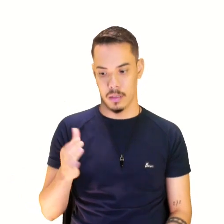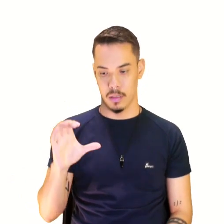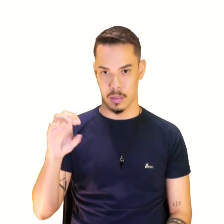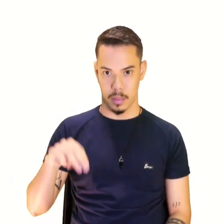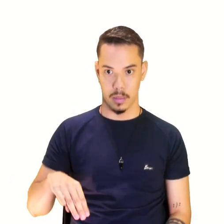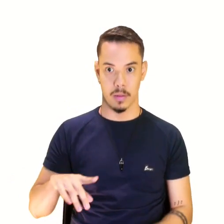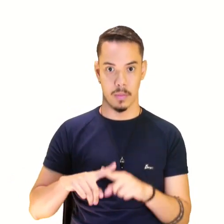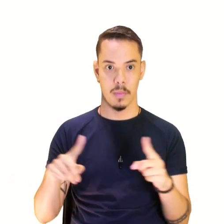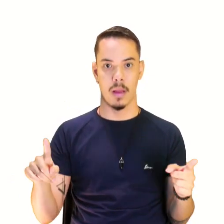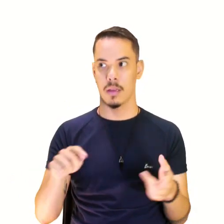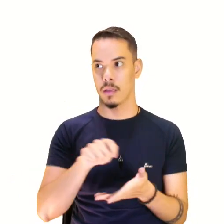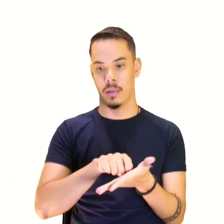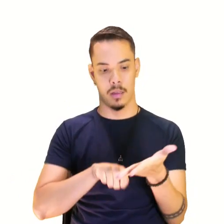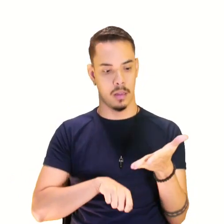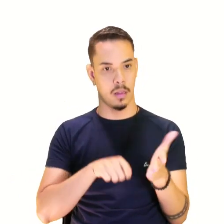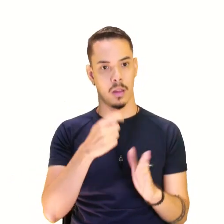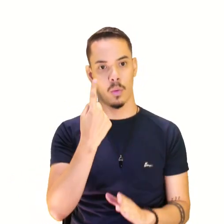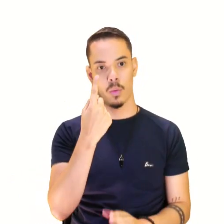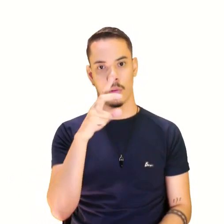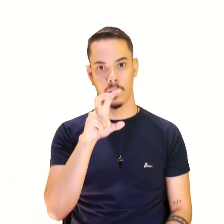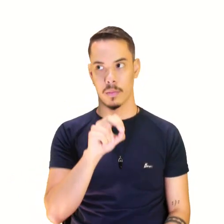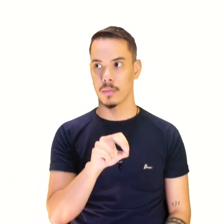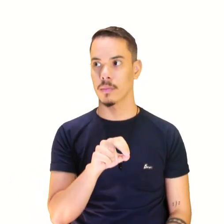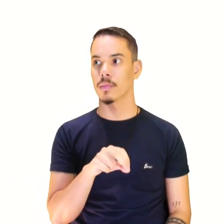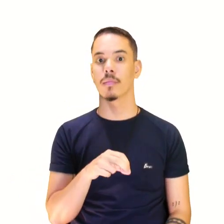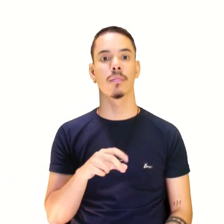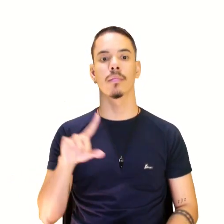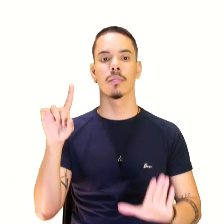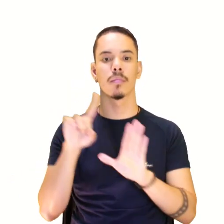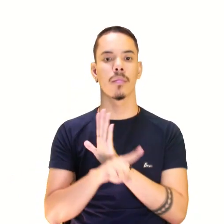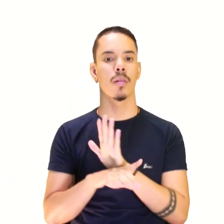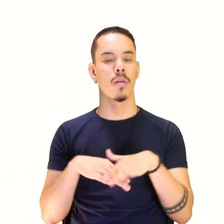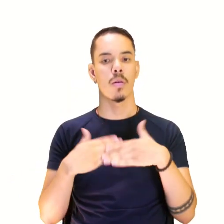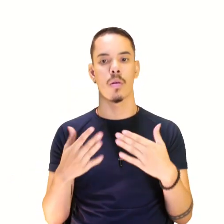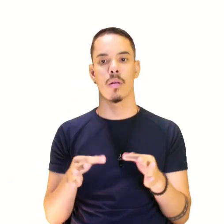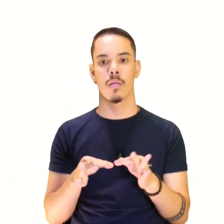1 para 50. A pergunta é, qual é o comprimento